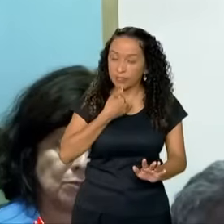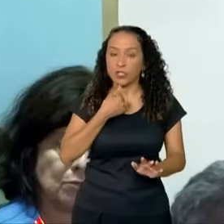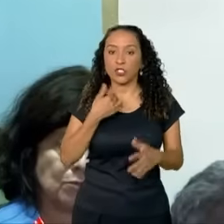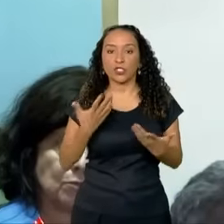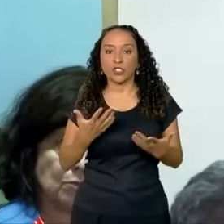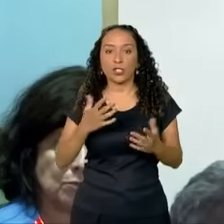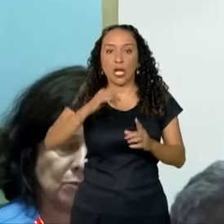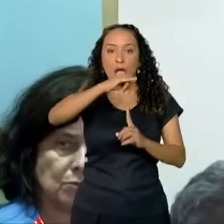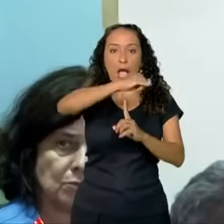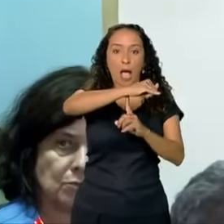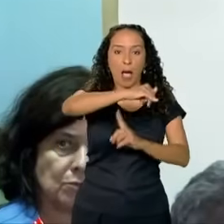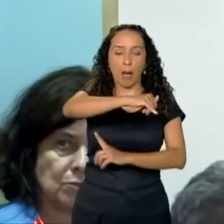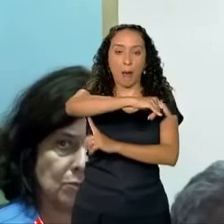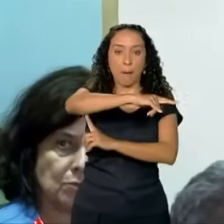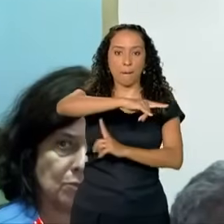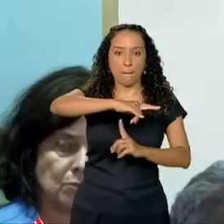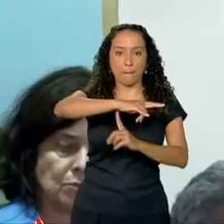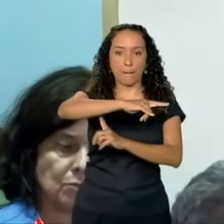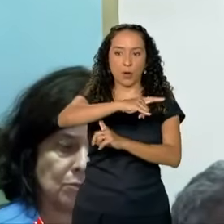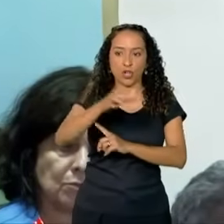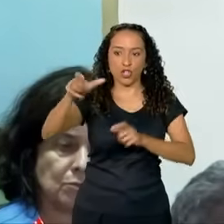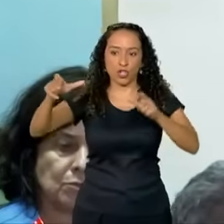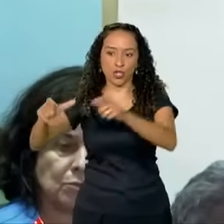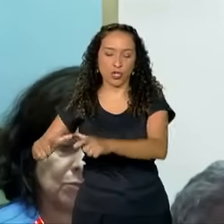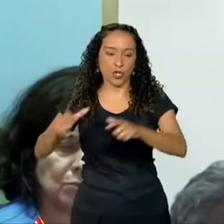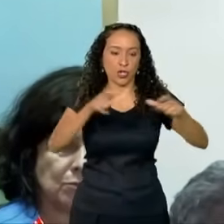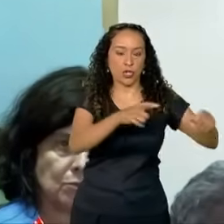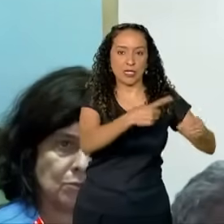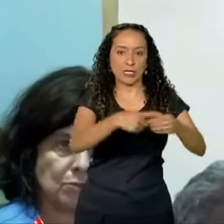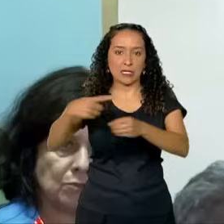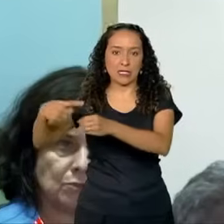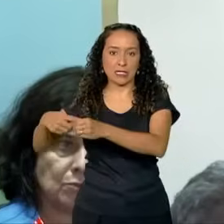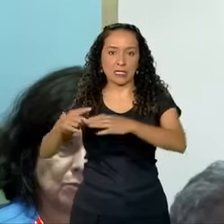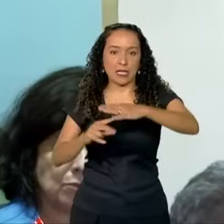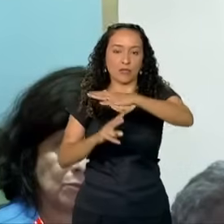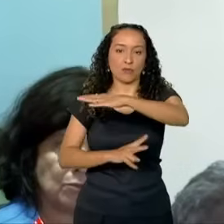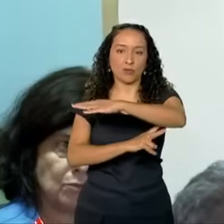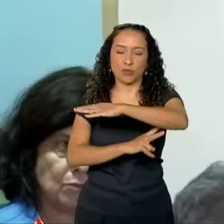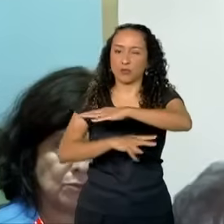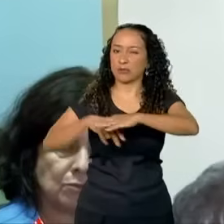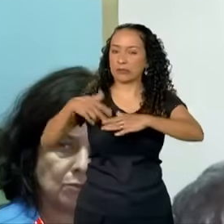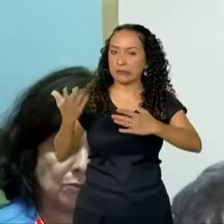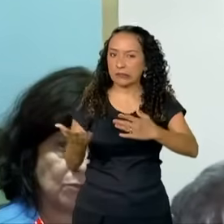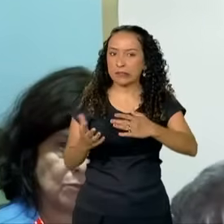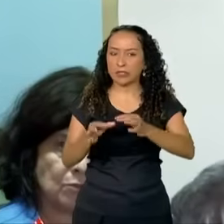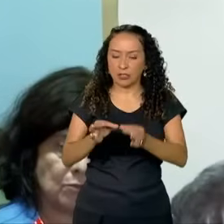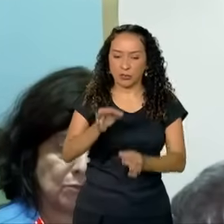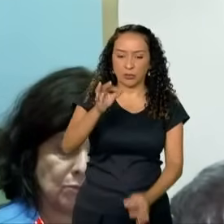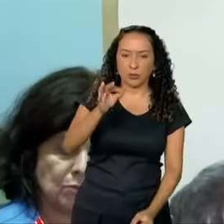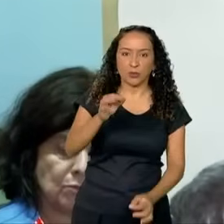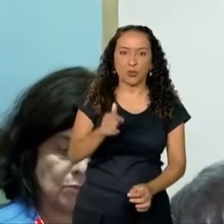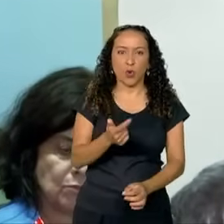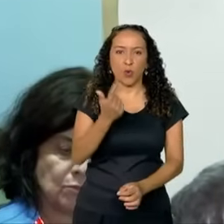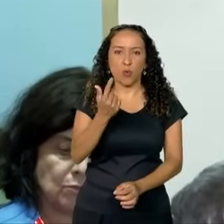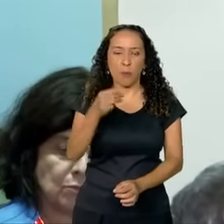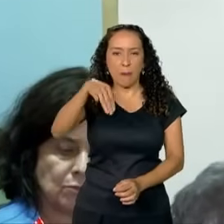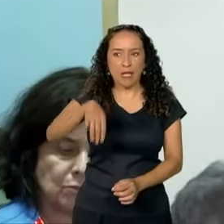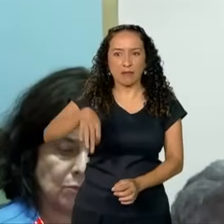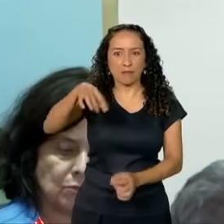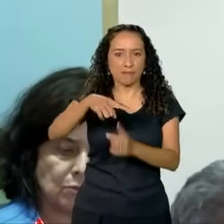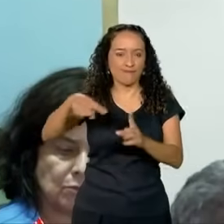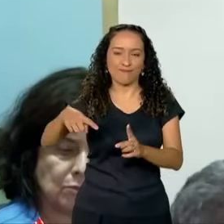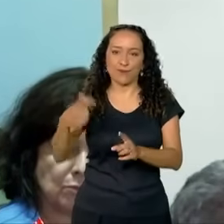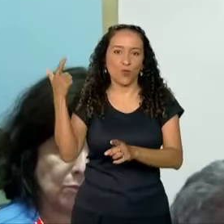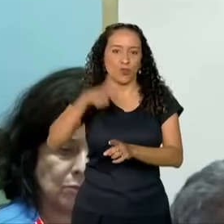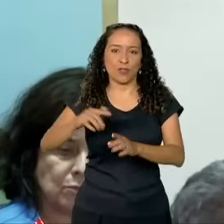a ponte que liga a Estrela a Lajeado, o talude dela estava com mais de 1,5 metro de água. Não tínhamos condições de